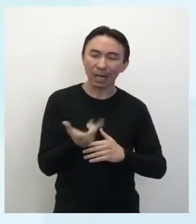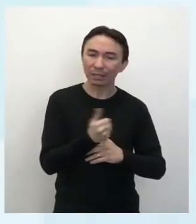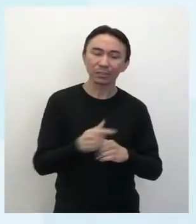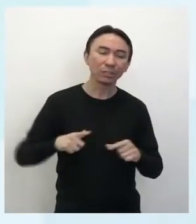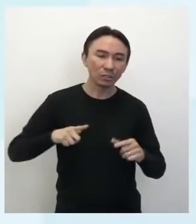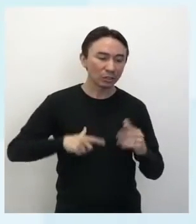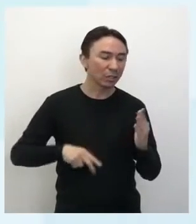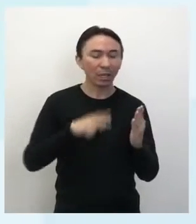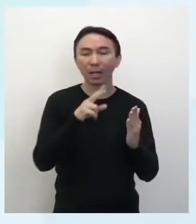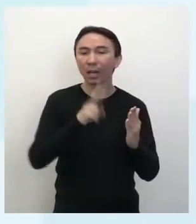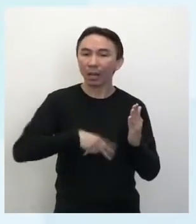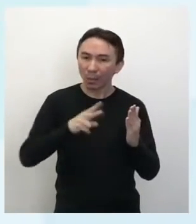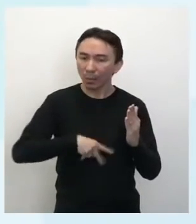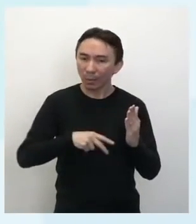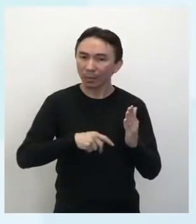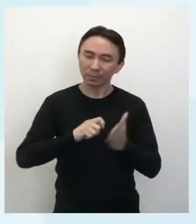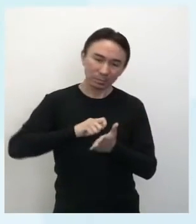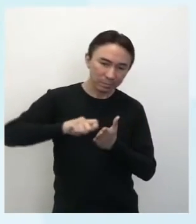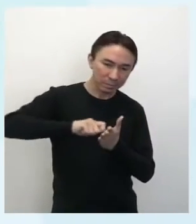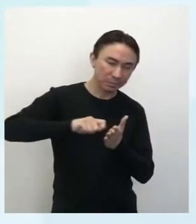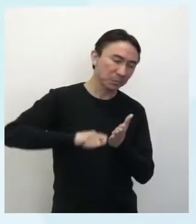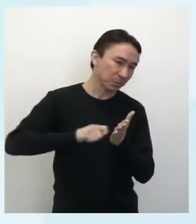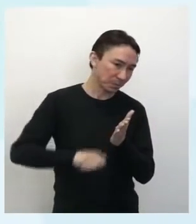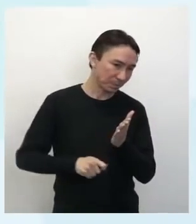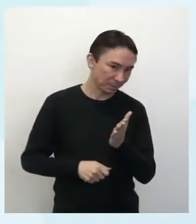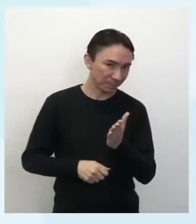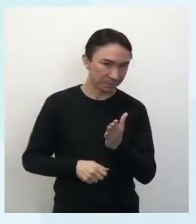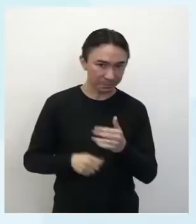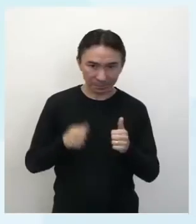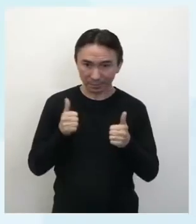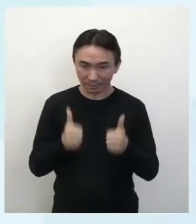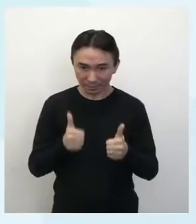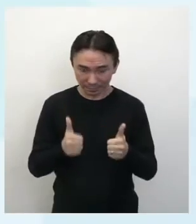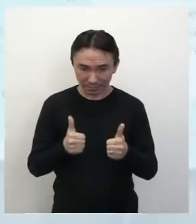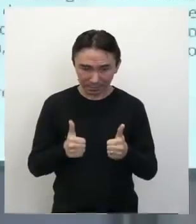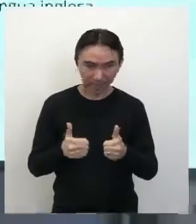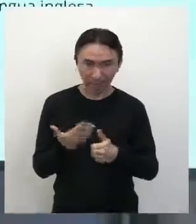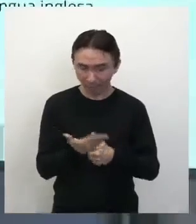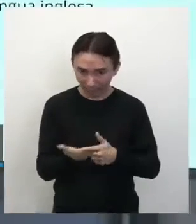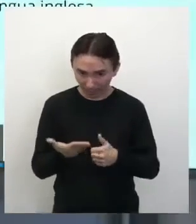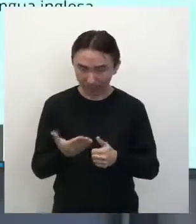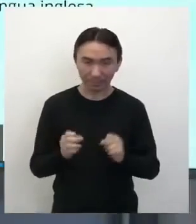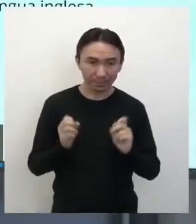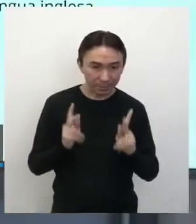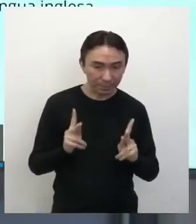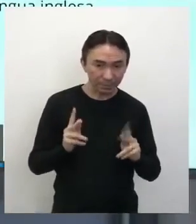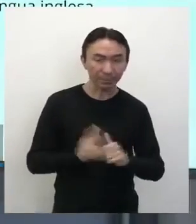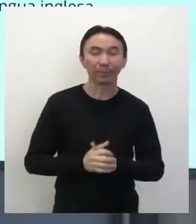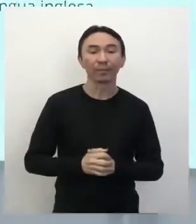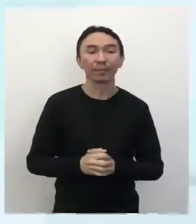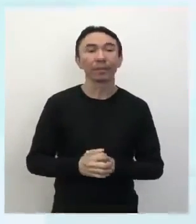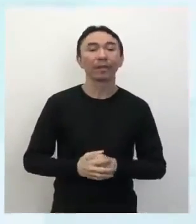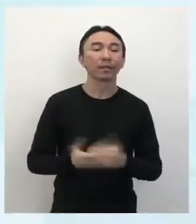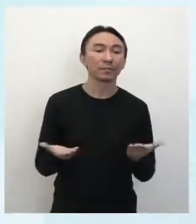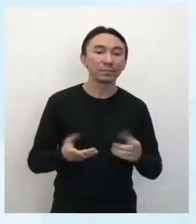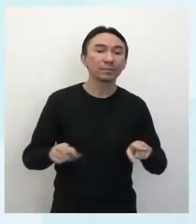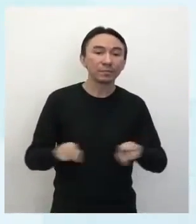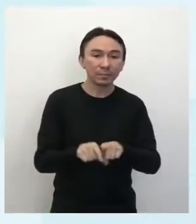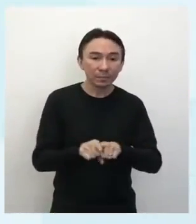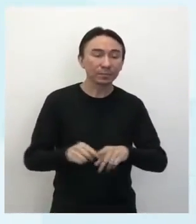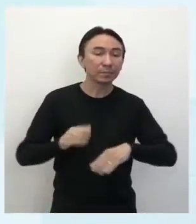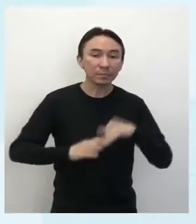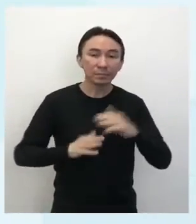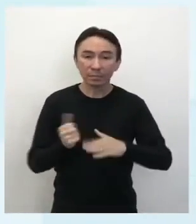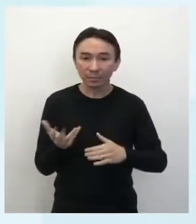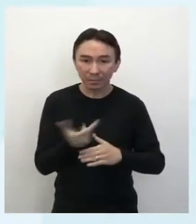relatório sobre um país. Então tem aí a habilidade de relatórios aí, acho que já deu tempo para os professores anotarem. Tá? E também tem as habilidades de gramática, que a gente vai